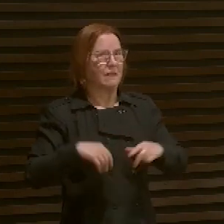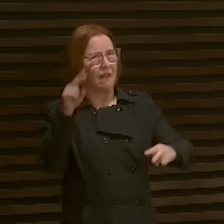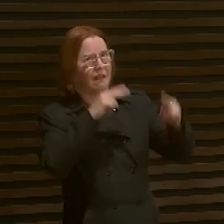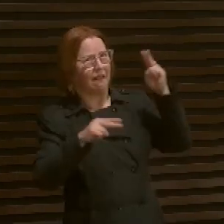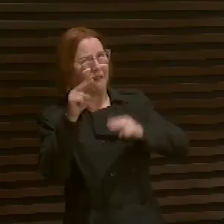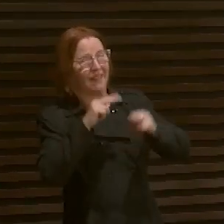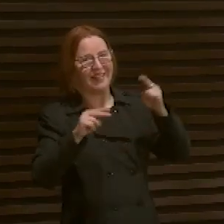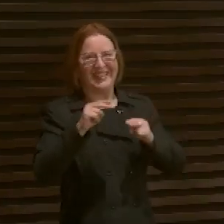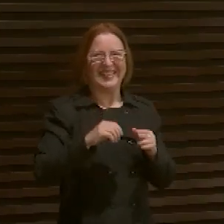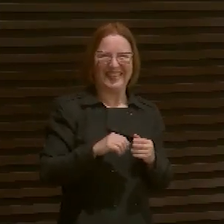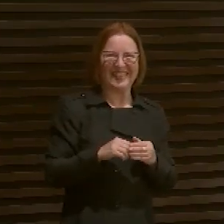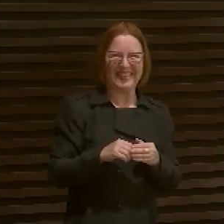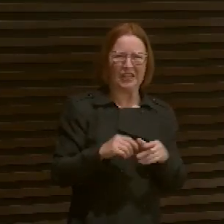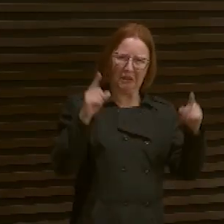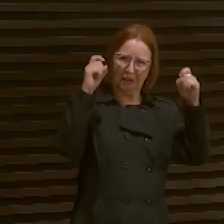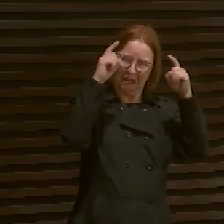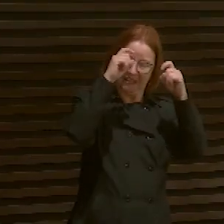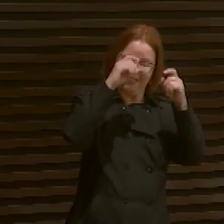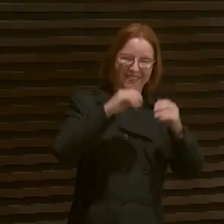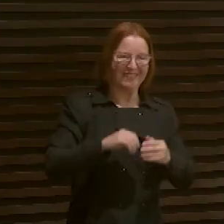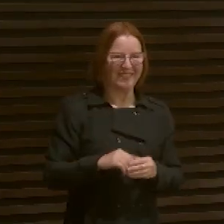mais difícil do que vir andando pela beirada.